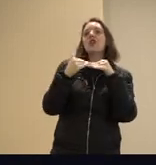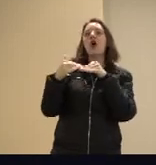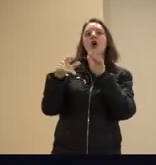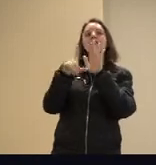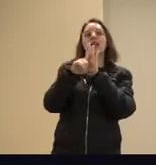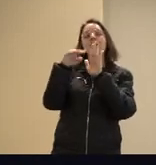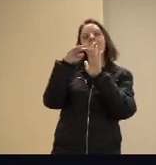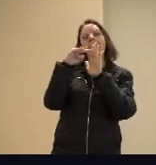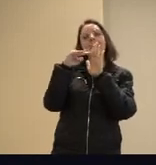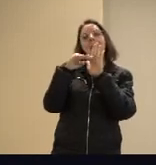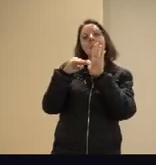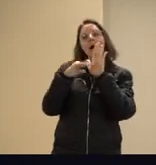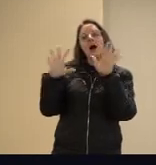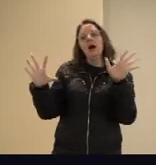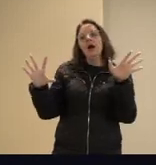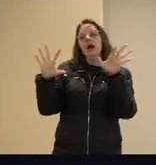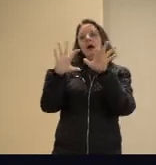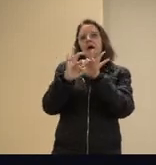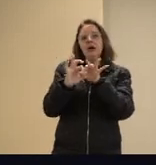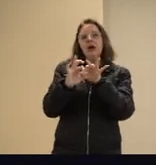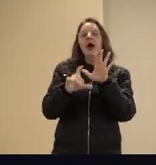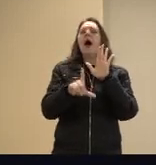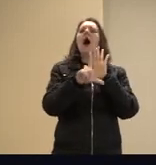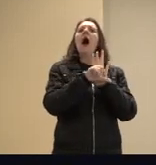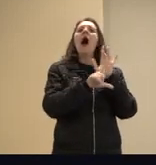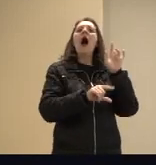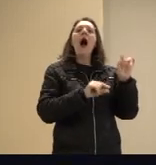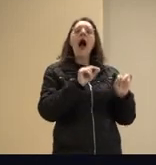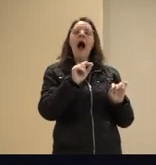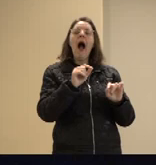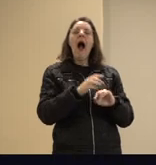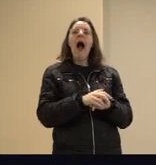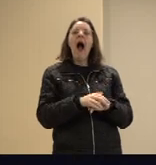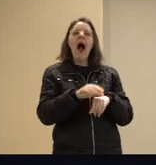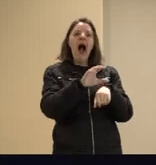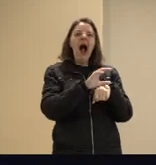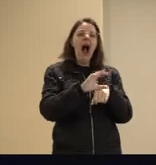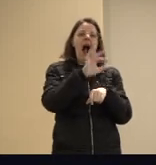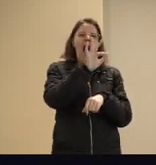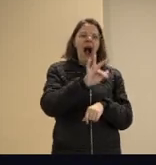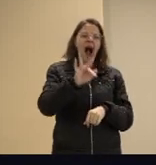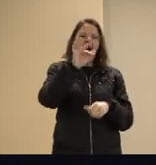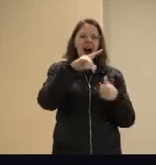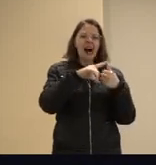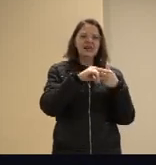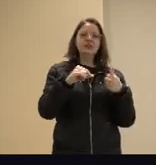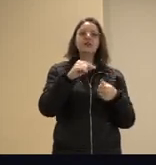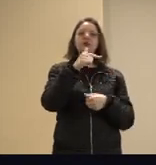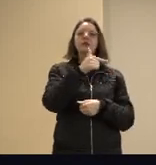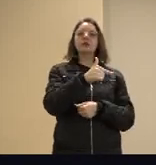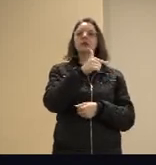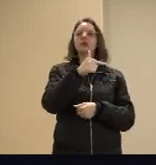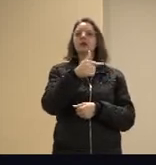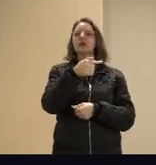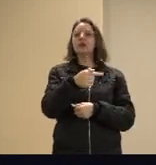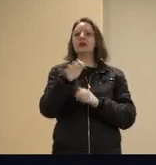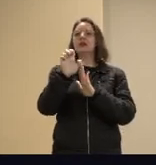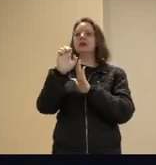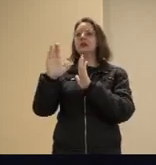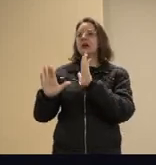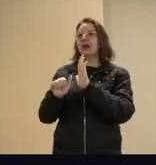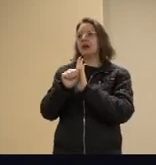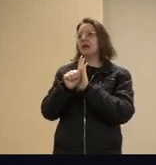legislação prevê, que a legislação é... Constituição Federal, artigo 227, Estatuto da Criança e